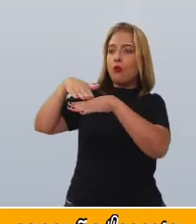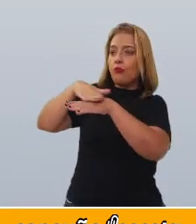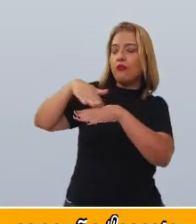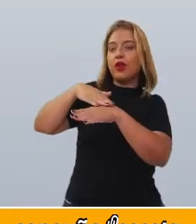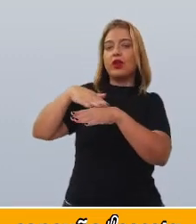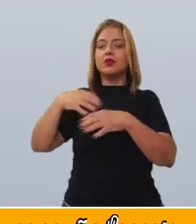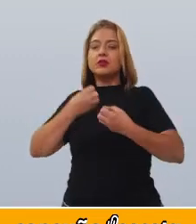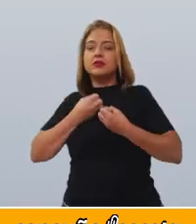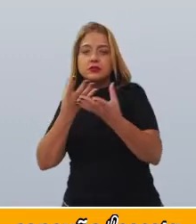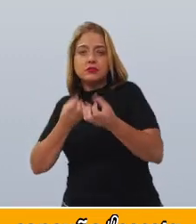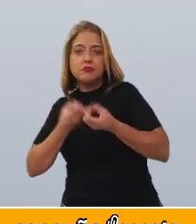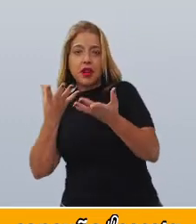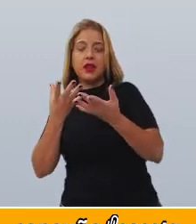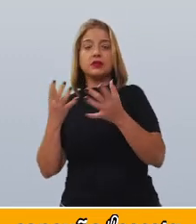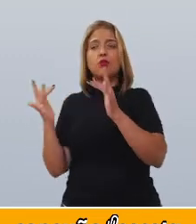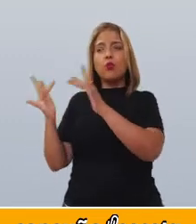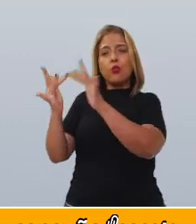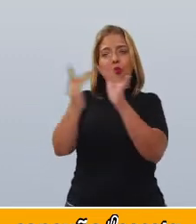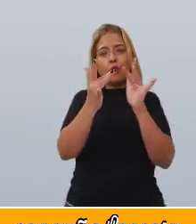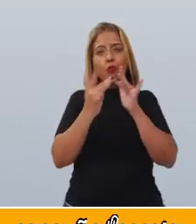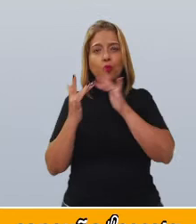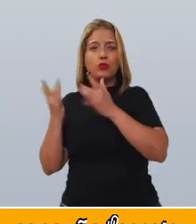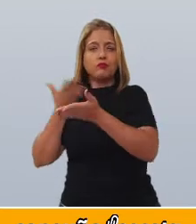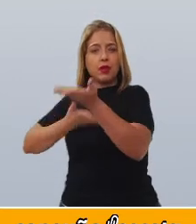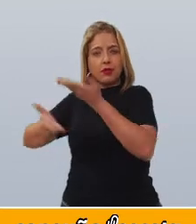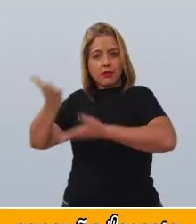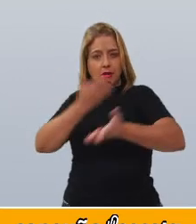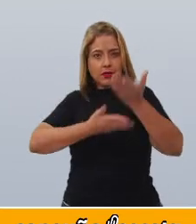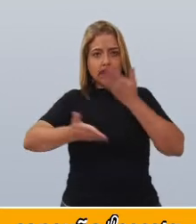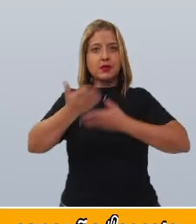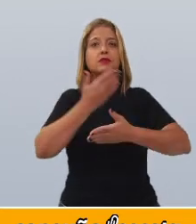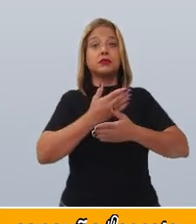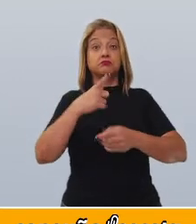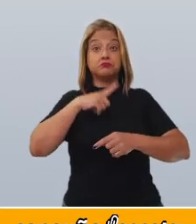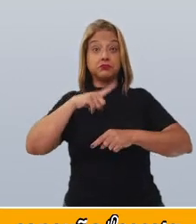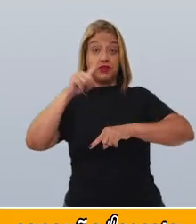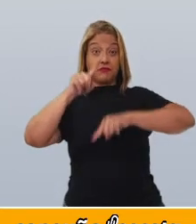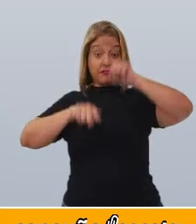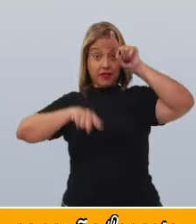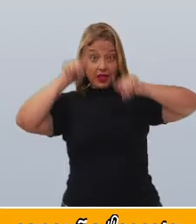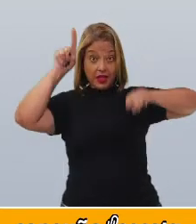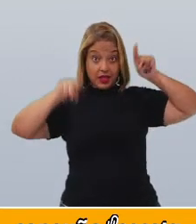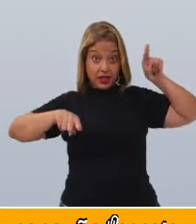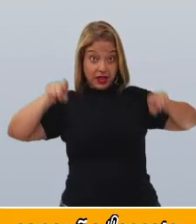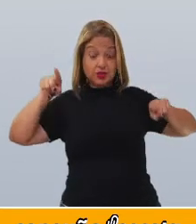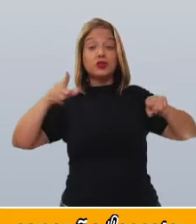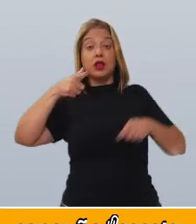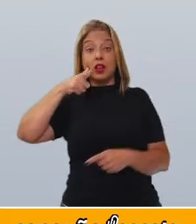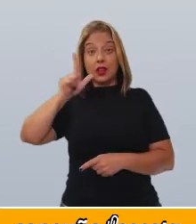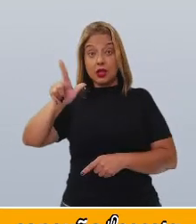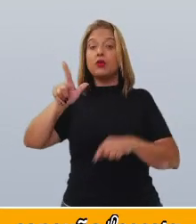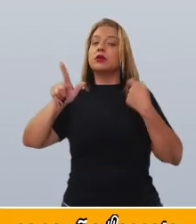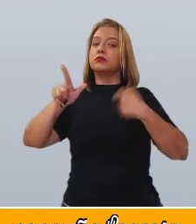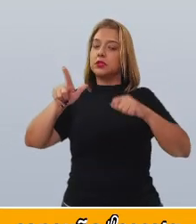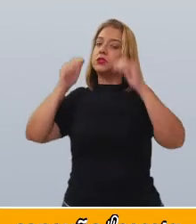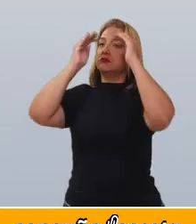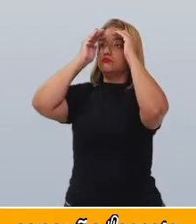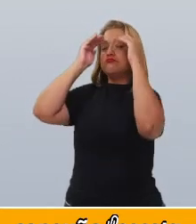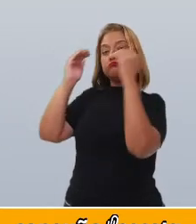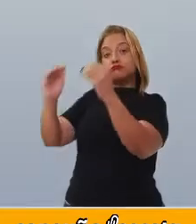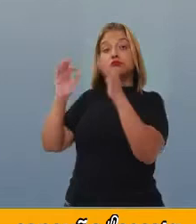convivem. E vejam só, todas as variações da língua devem ser